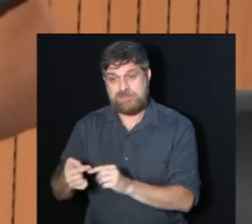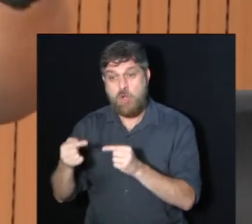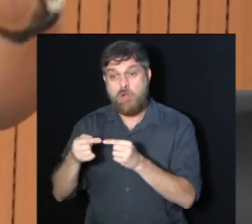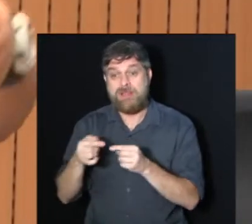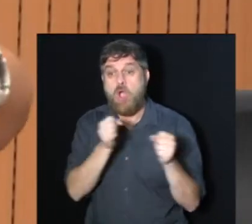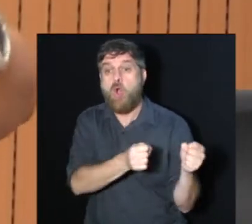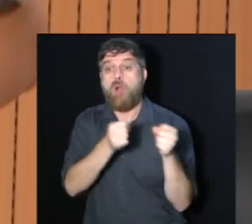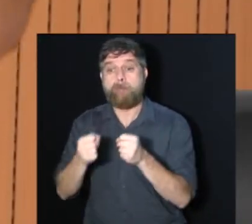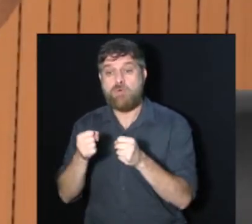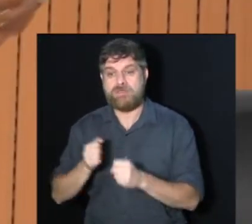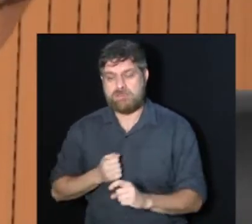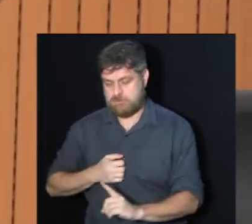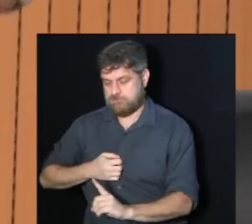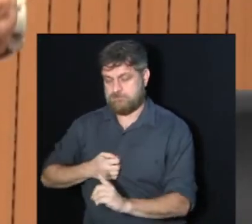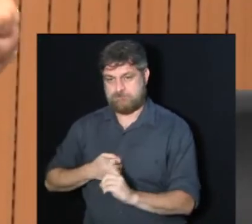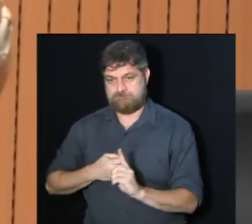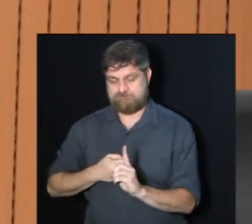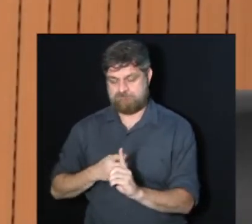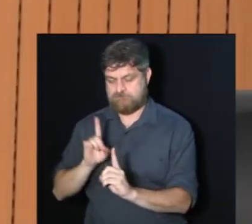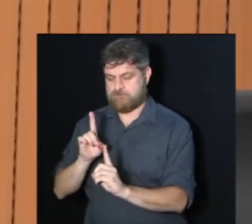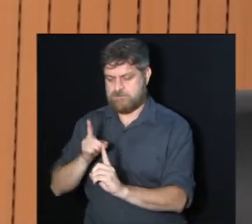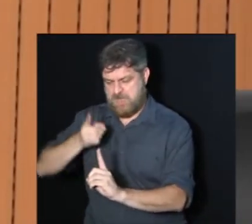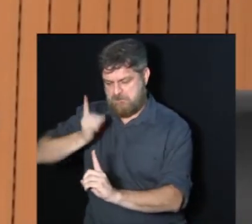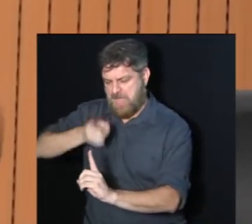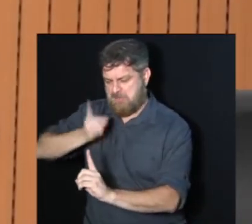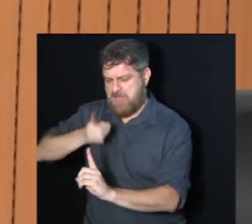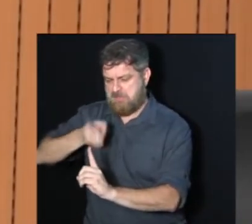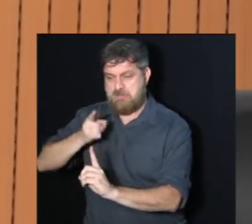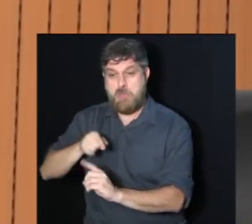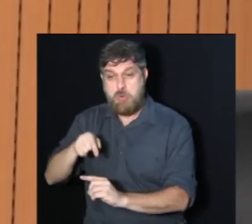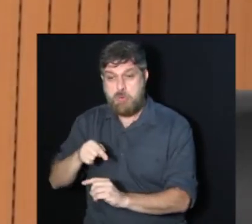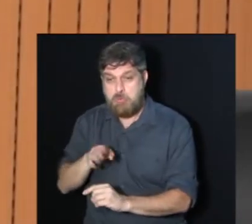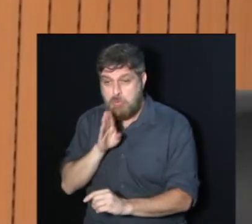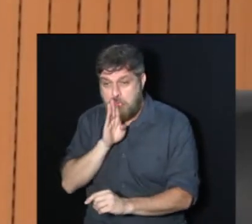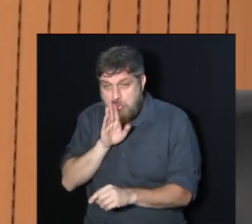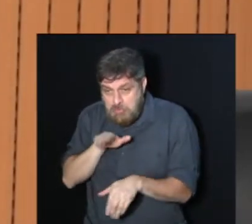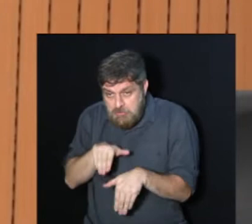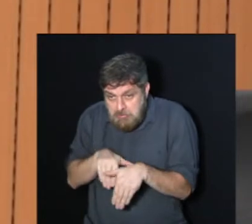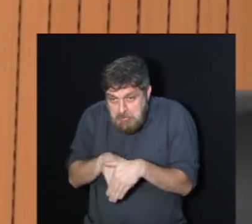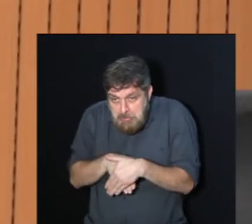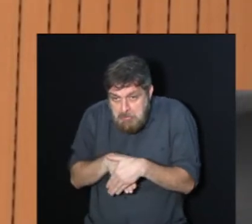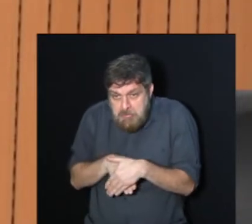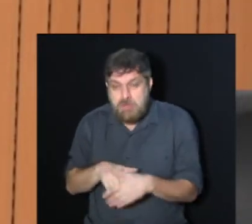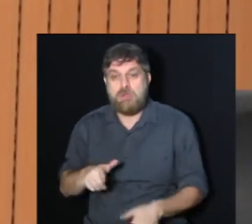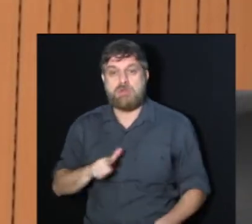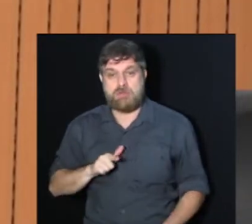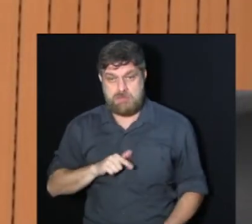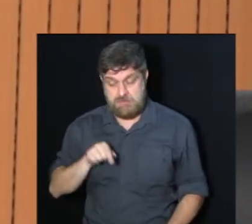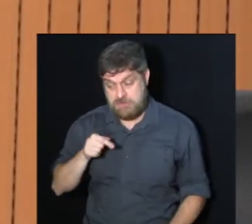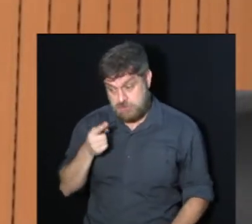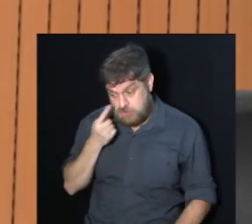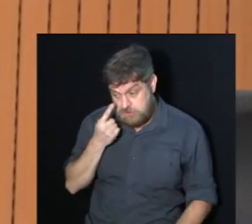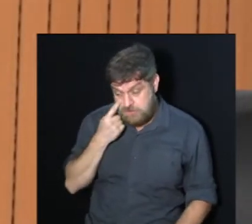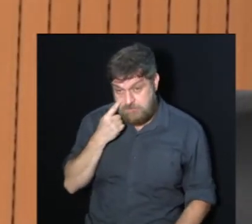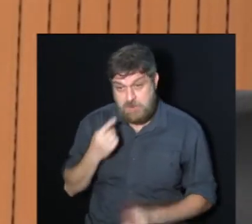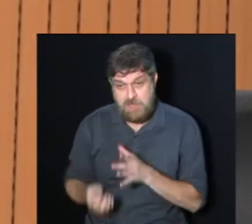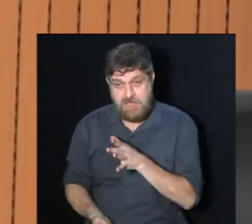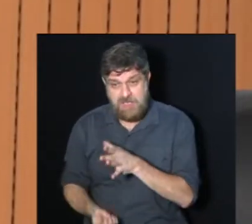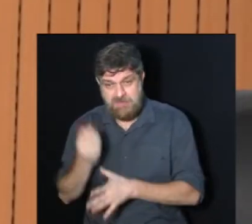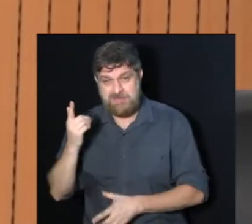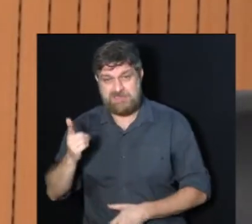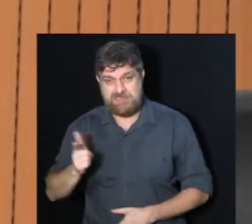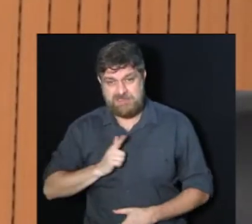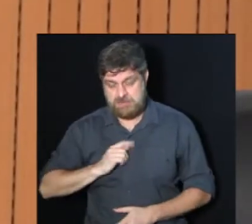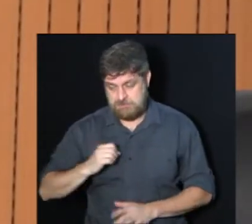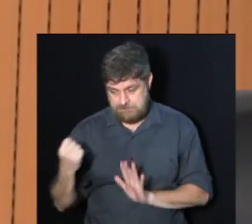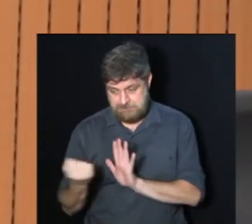poder excessivo que um tem em relação ao outro. Né? Mas, assim, como o que a gente vê, né, o que é tipificado,